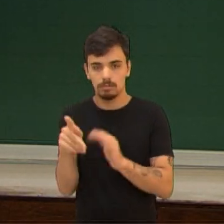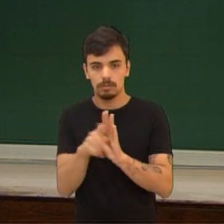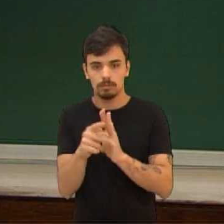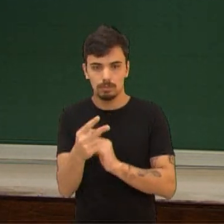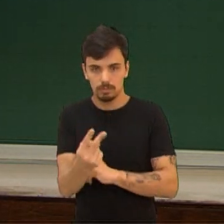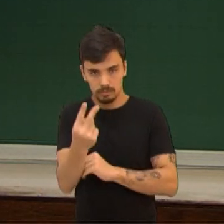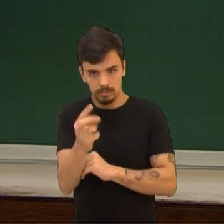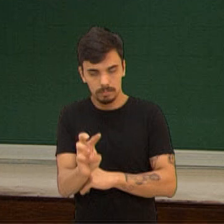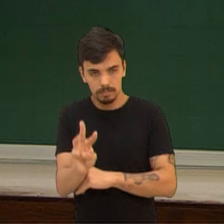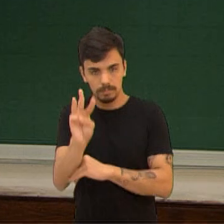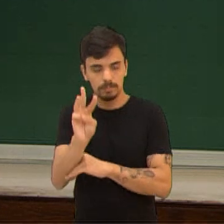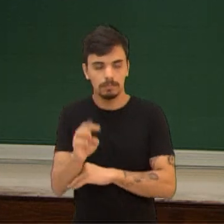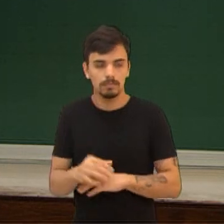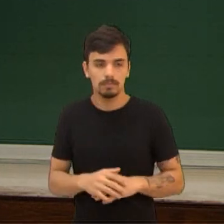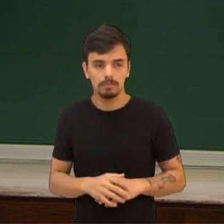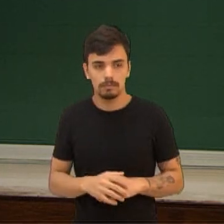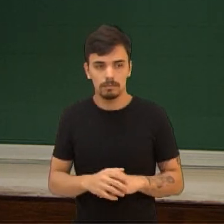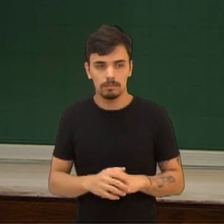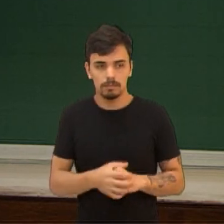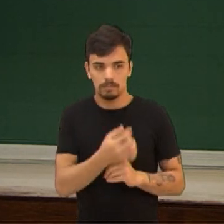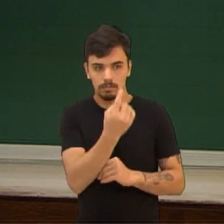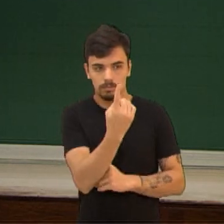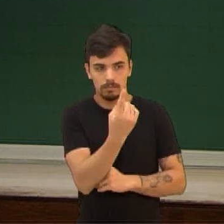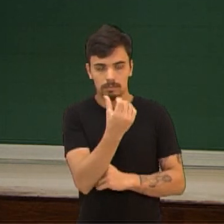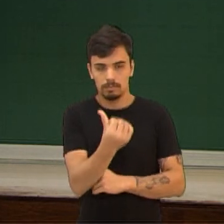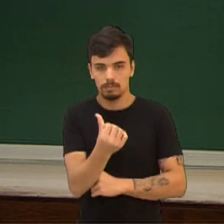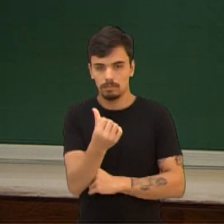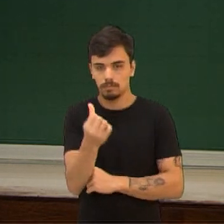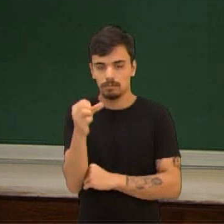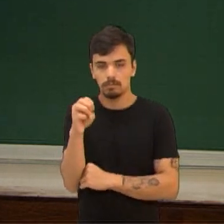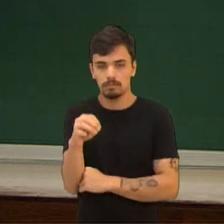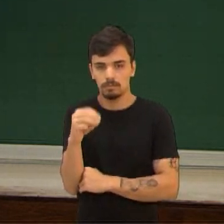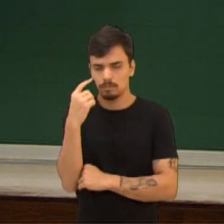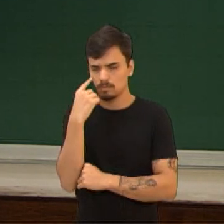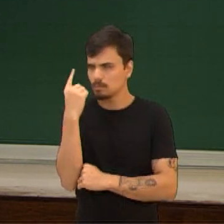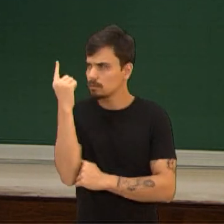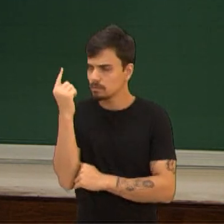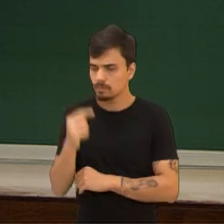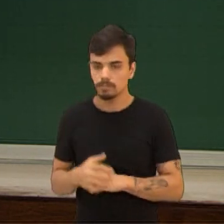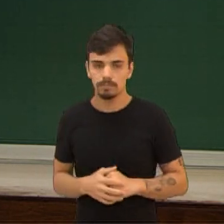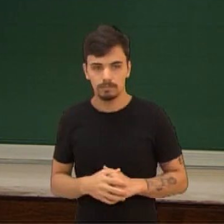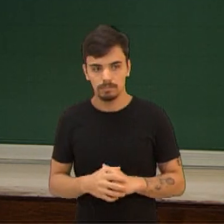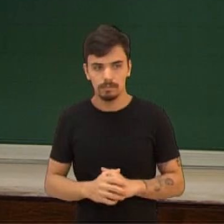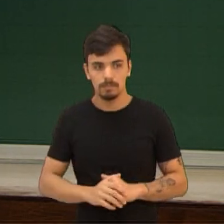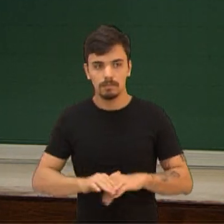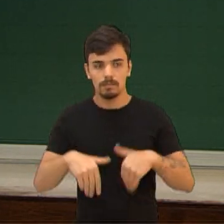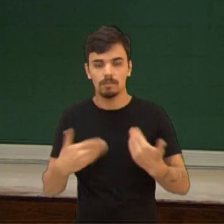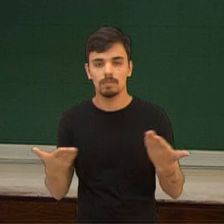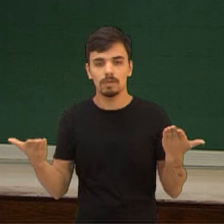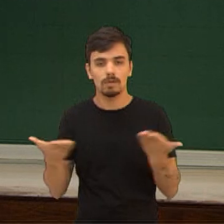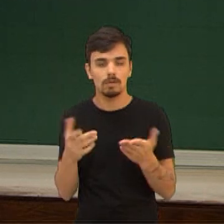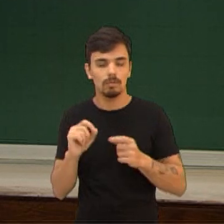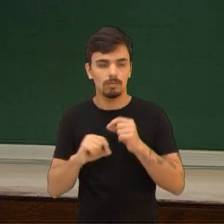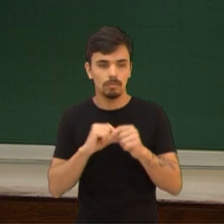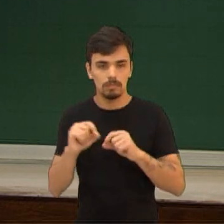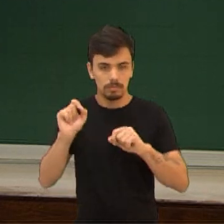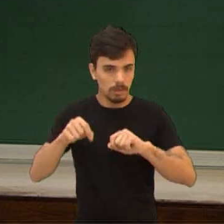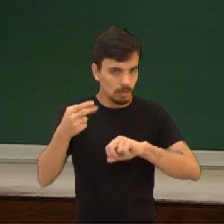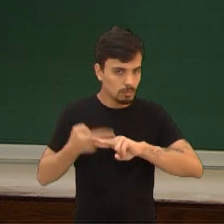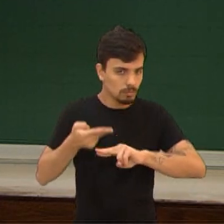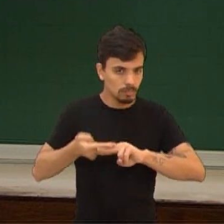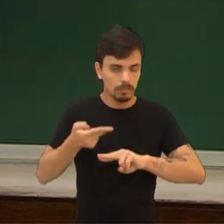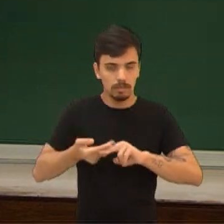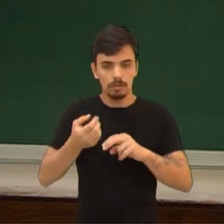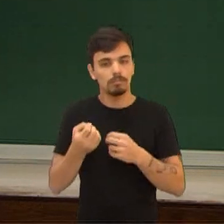volts. E achei a capacitância. 16 microfaraday. Agora, com a capacitância, eu posso usar